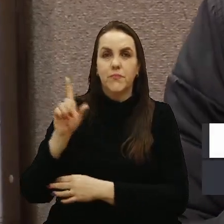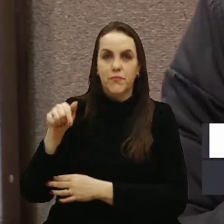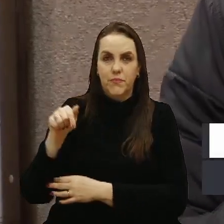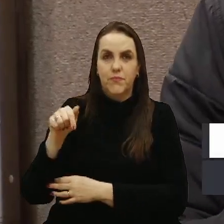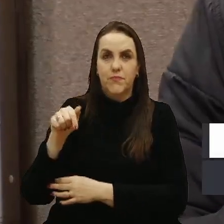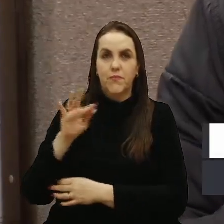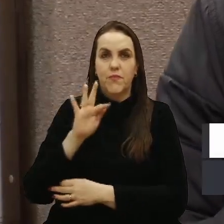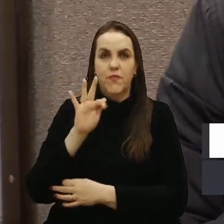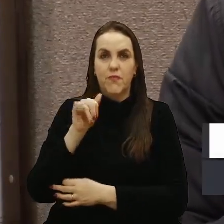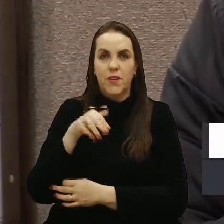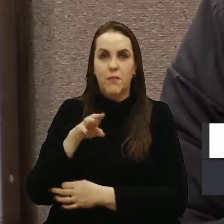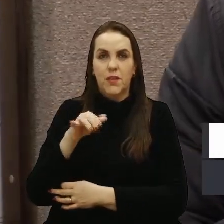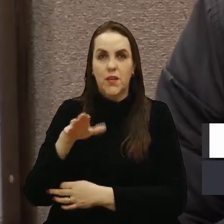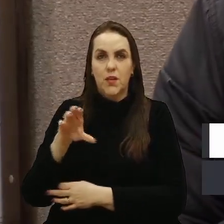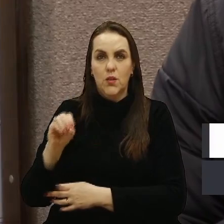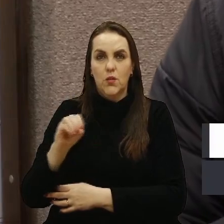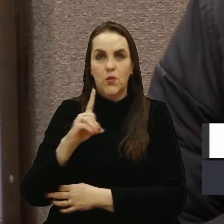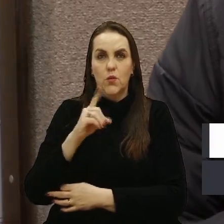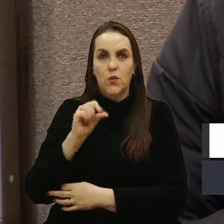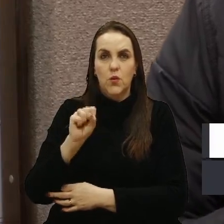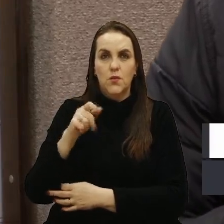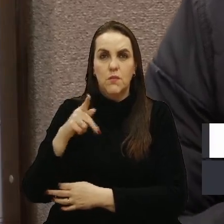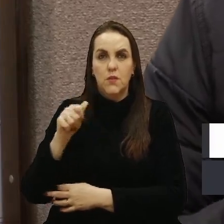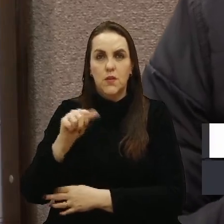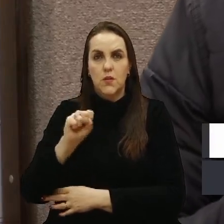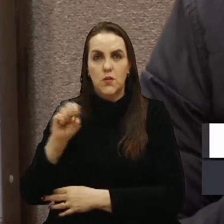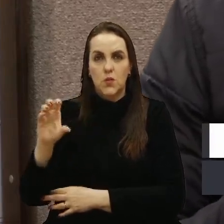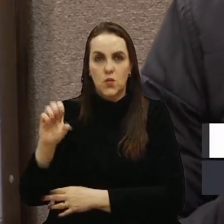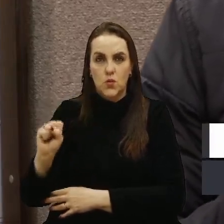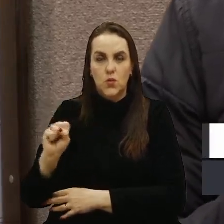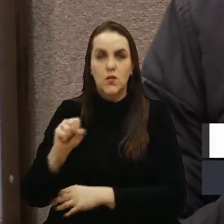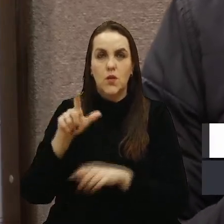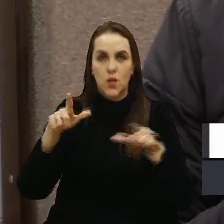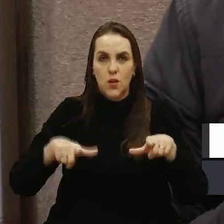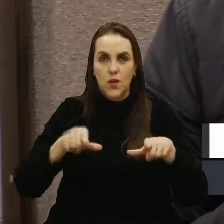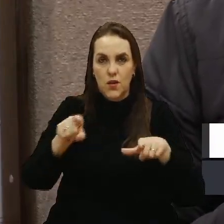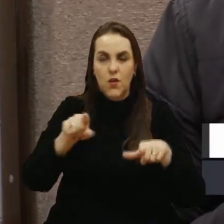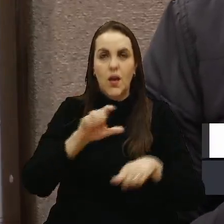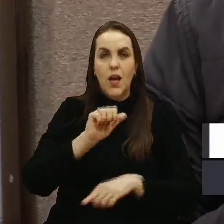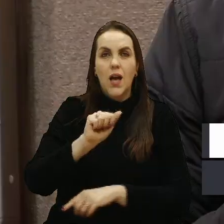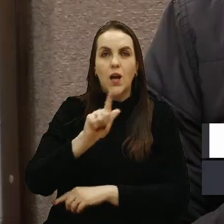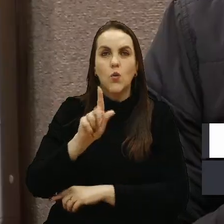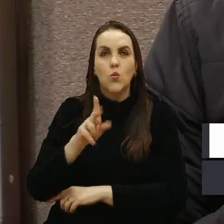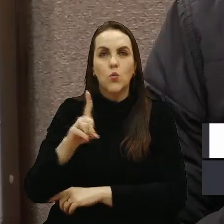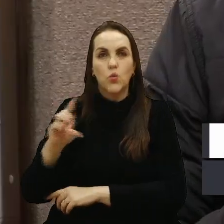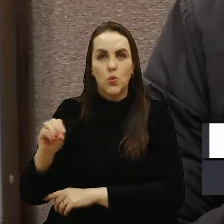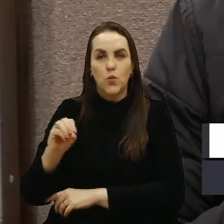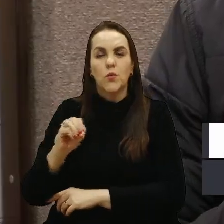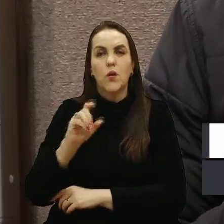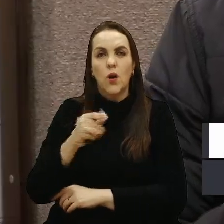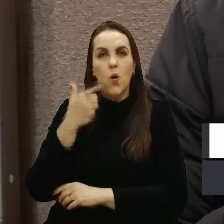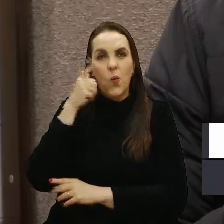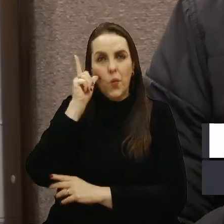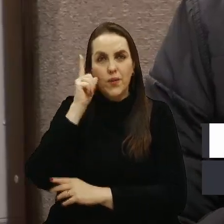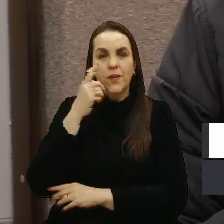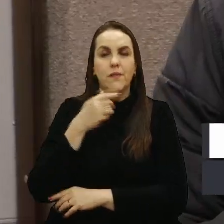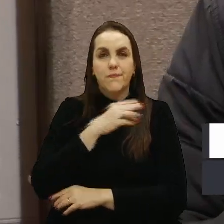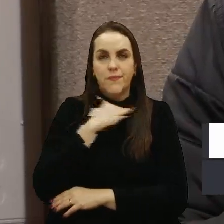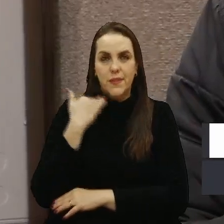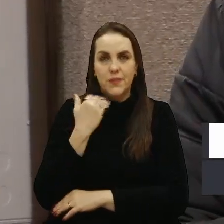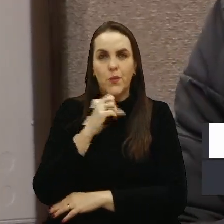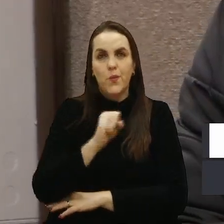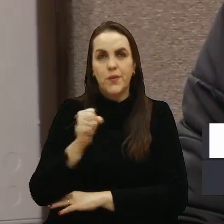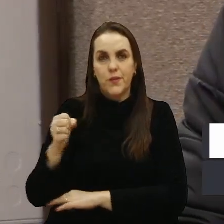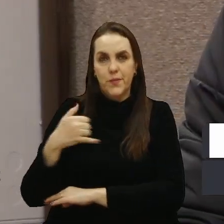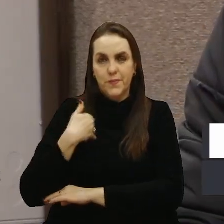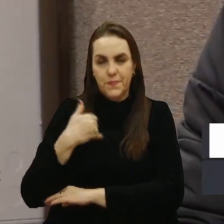dos Passos, lá de Criúva, né? Lá da linha Agudo, que no dia de ontem, com 88 anos, faleceu. Então, meus votos